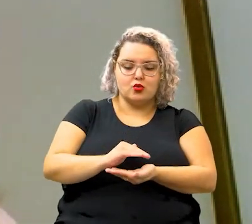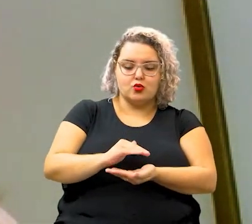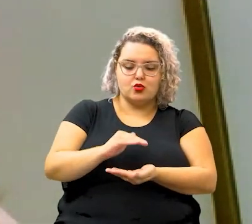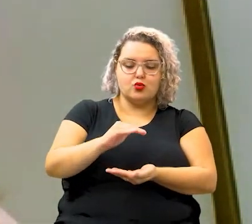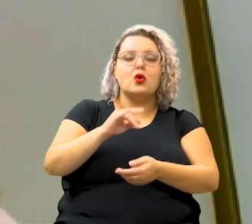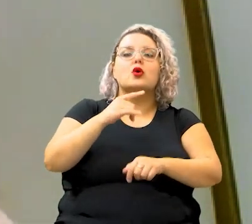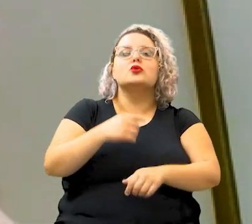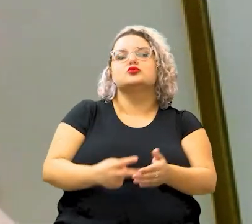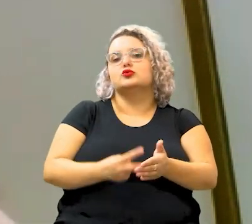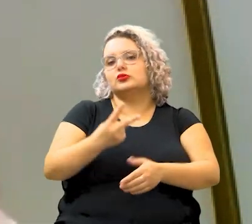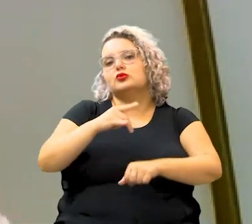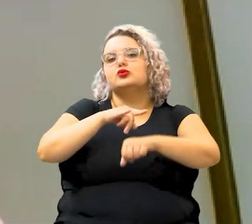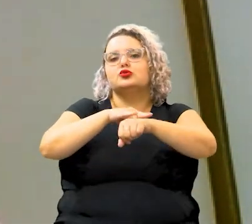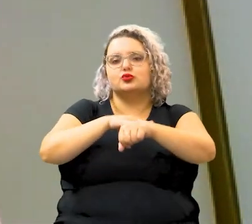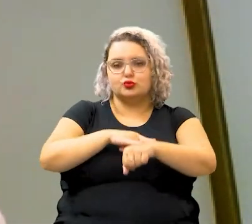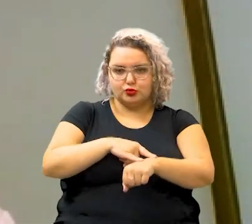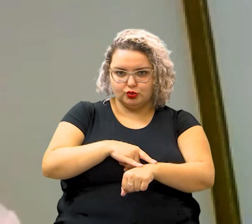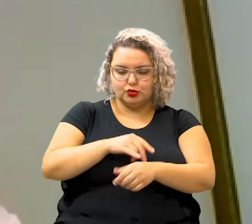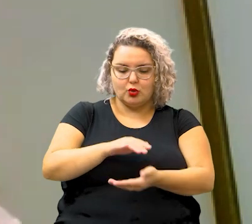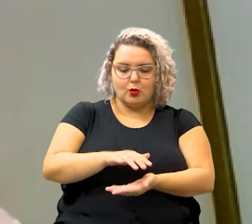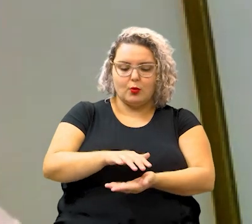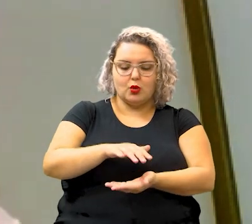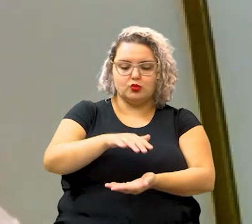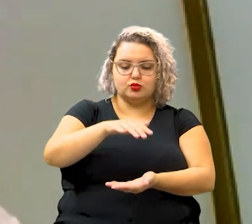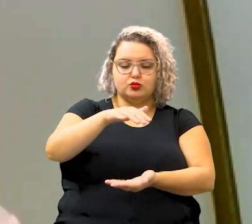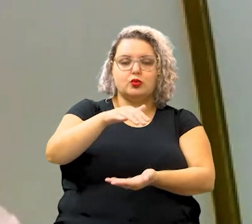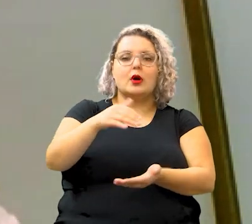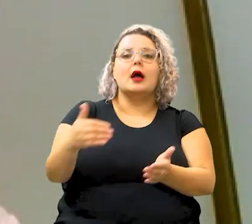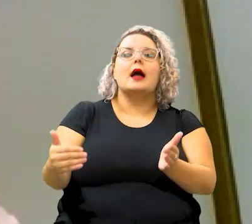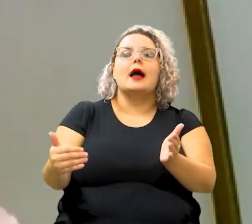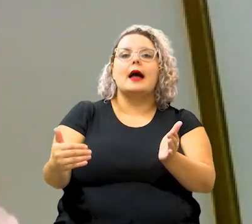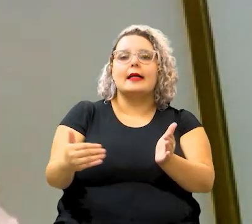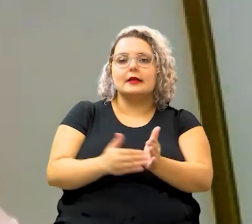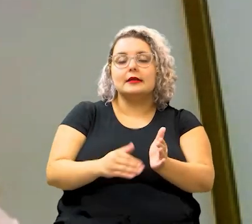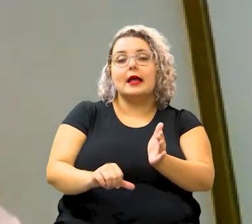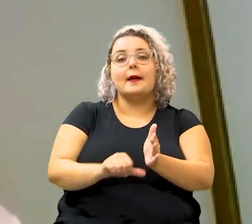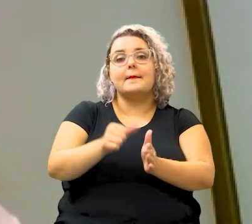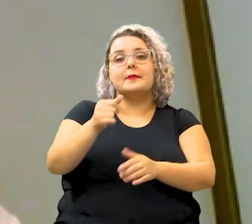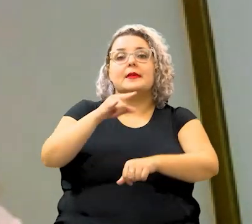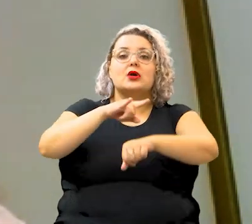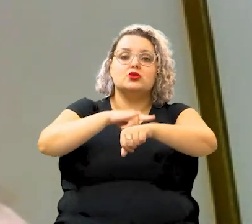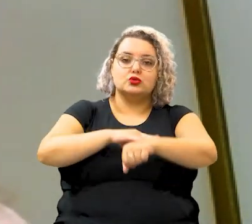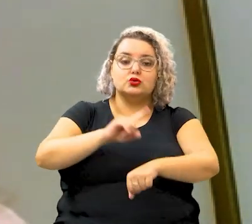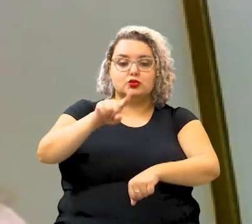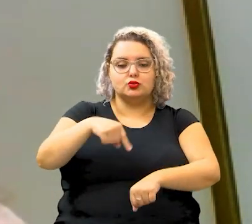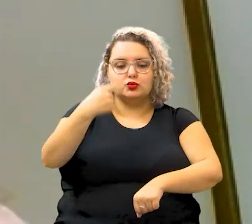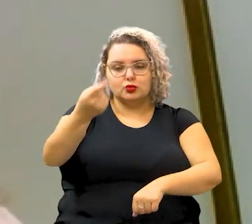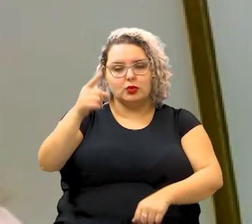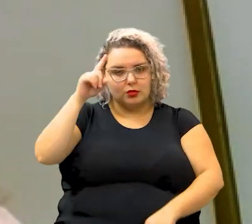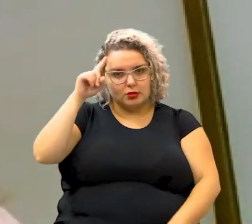partir da segunda urina, tudo no mesmo frasco, até a primeira urina no dia seguinte. Leva no